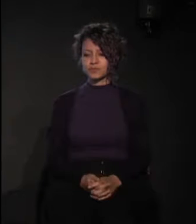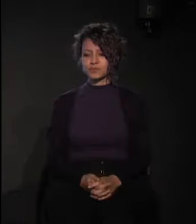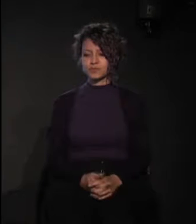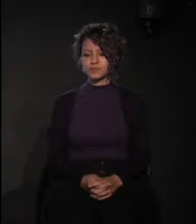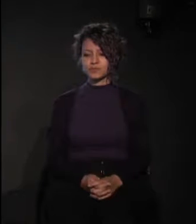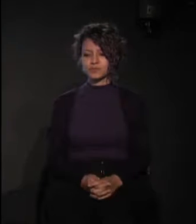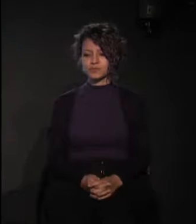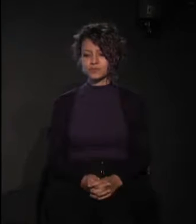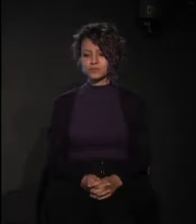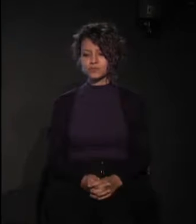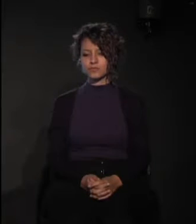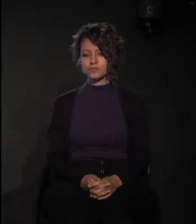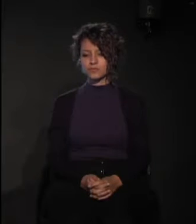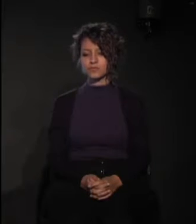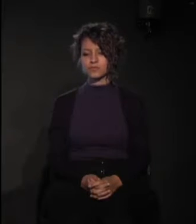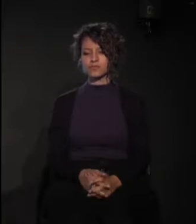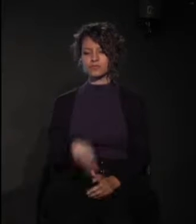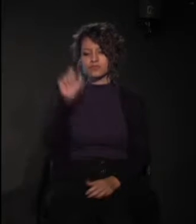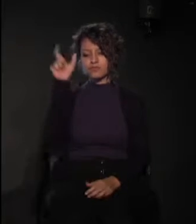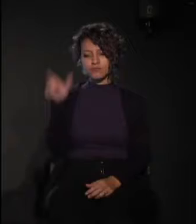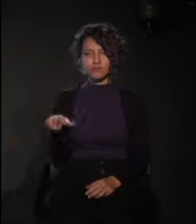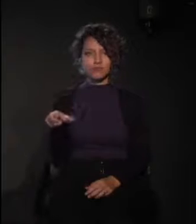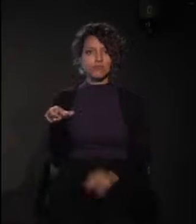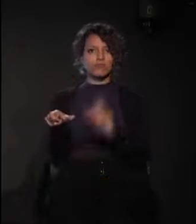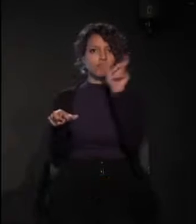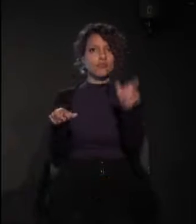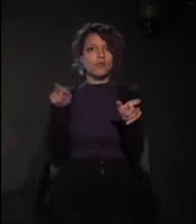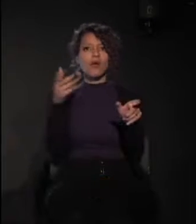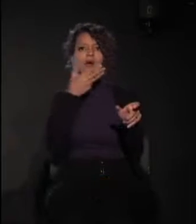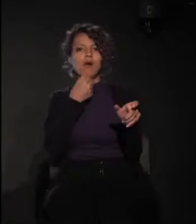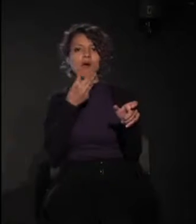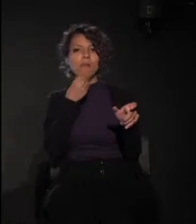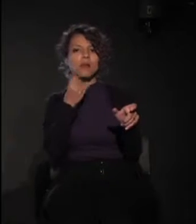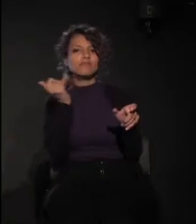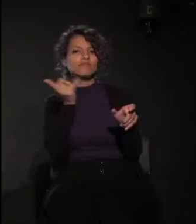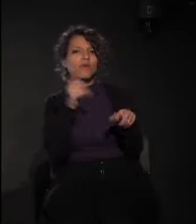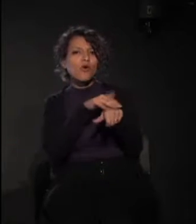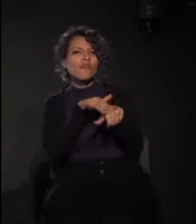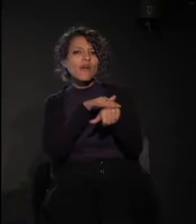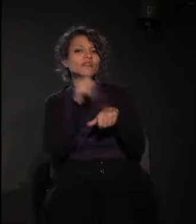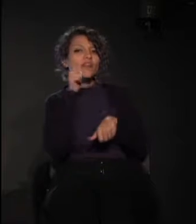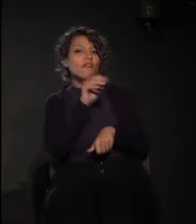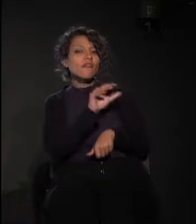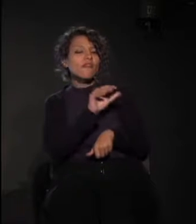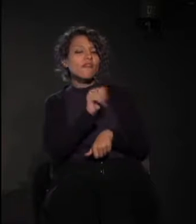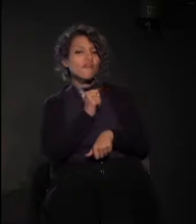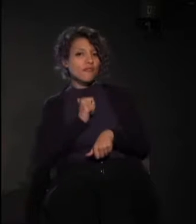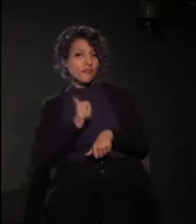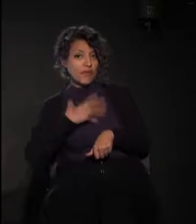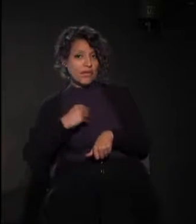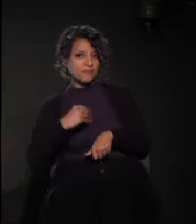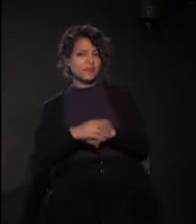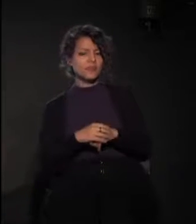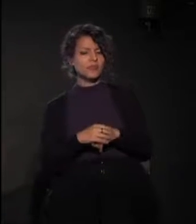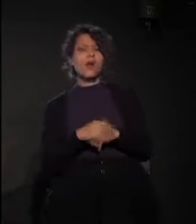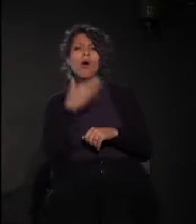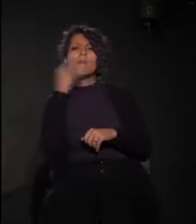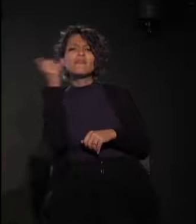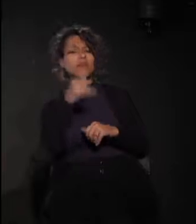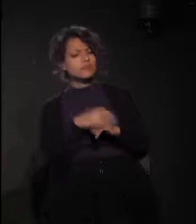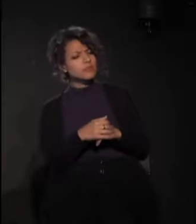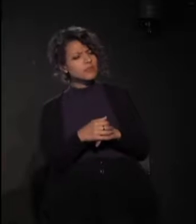realmente estava com a filha no chão quem disse isso filha só tem 15 anos